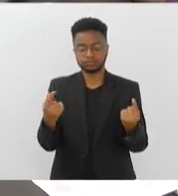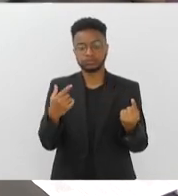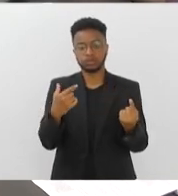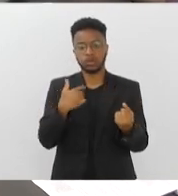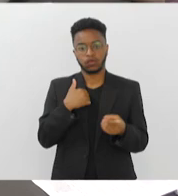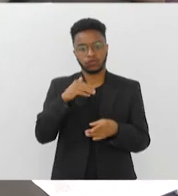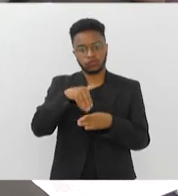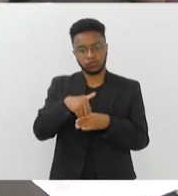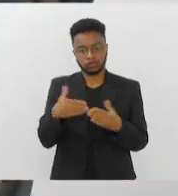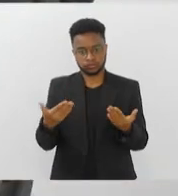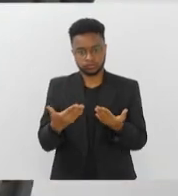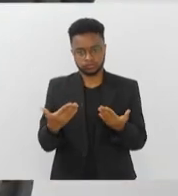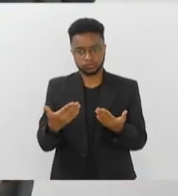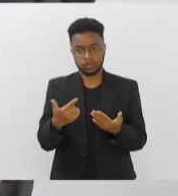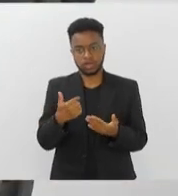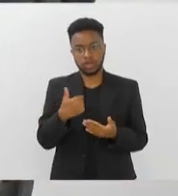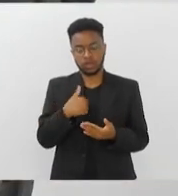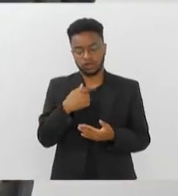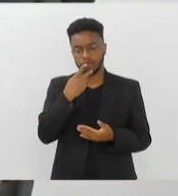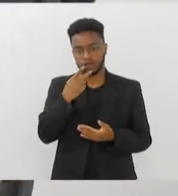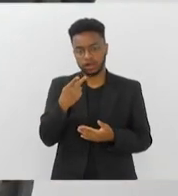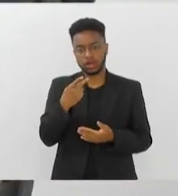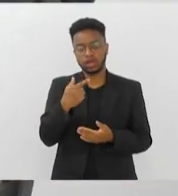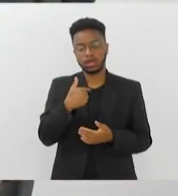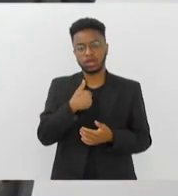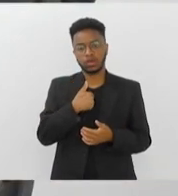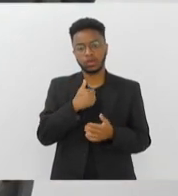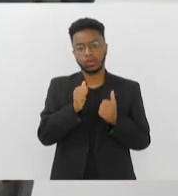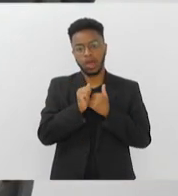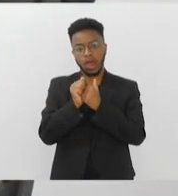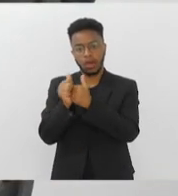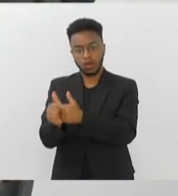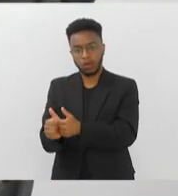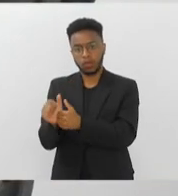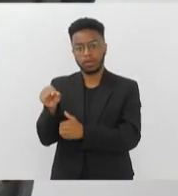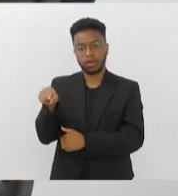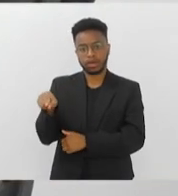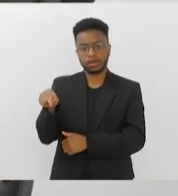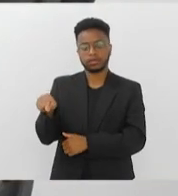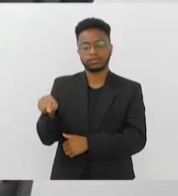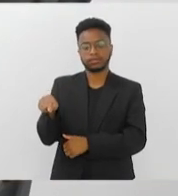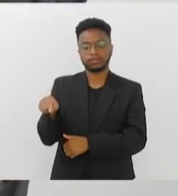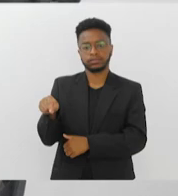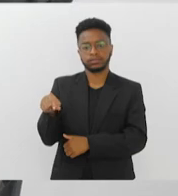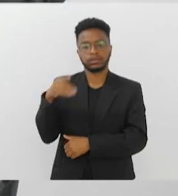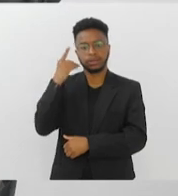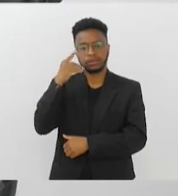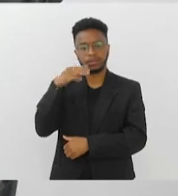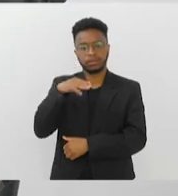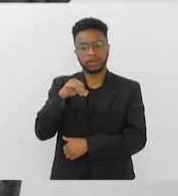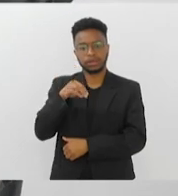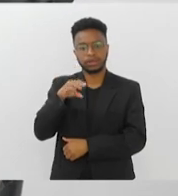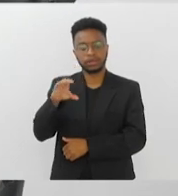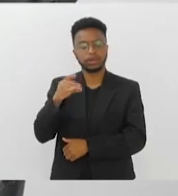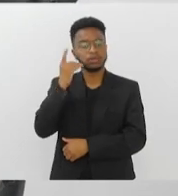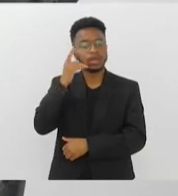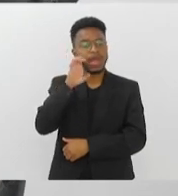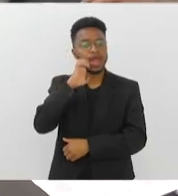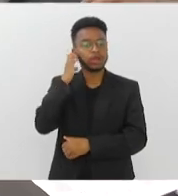votação. Eu já antecipo meu voto, voto acompanhando o voto em separado do deputado Mink, como vota a deputada